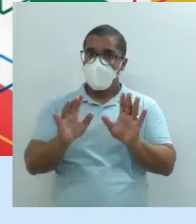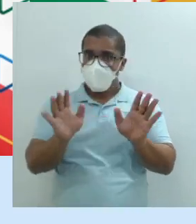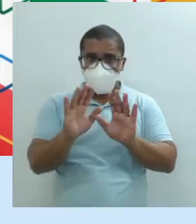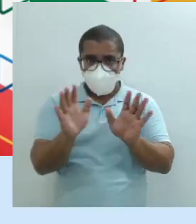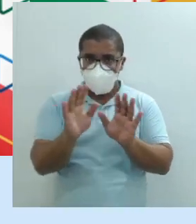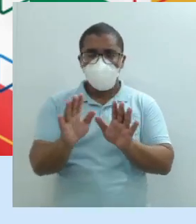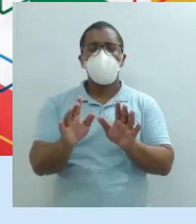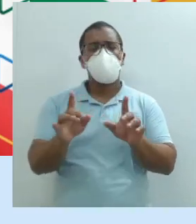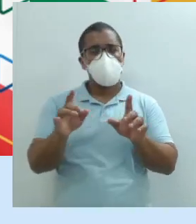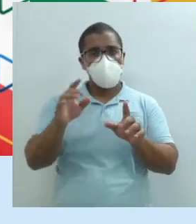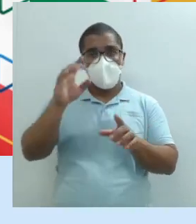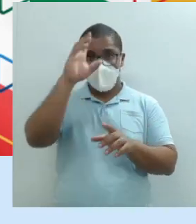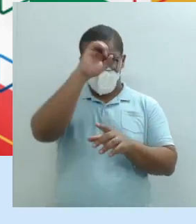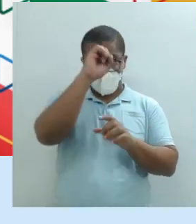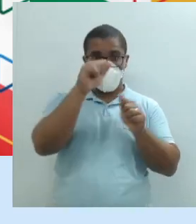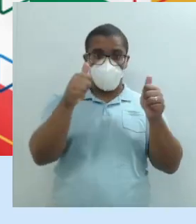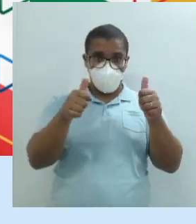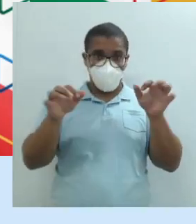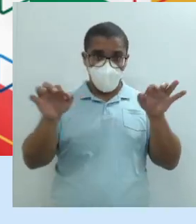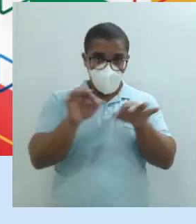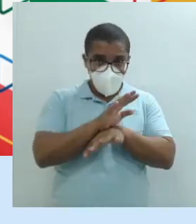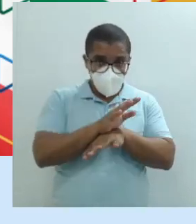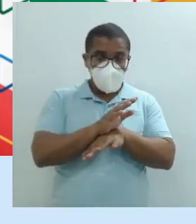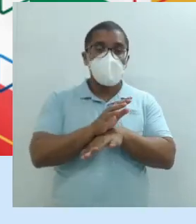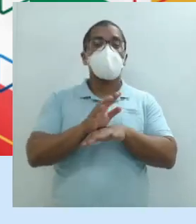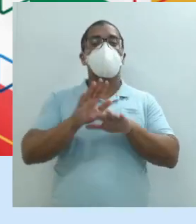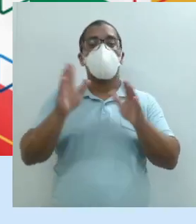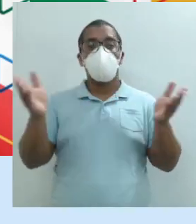como fazer uma coisa, né, e nunca ter